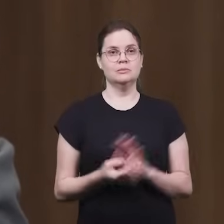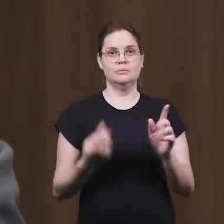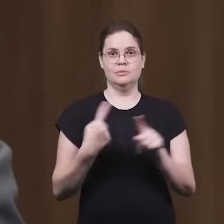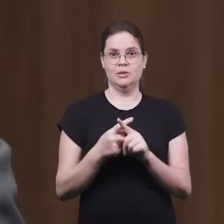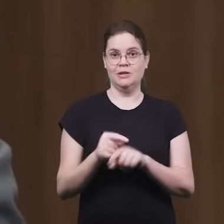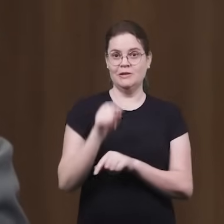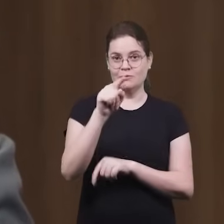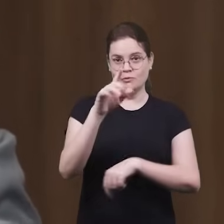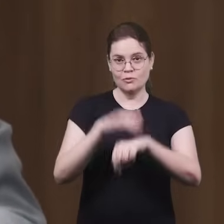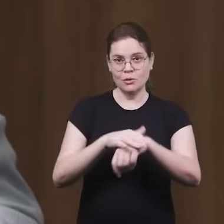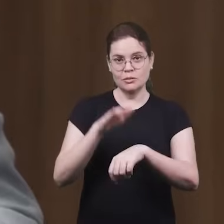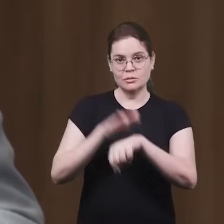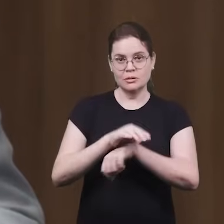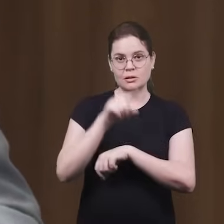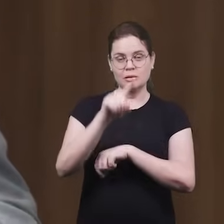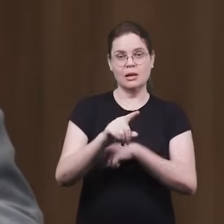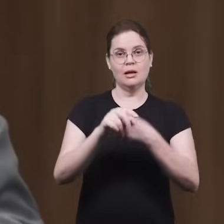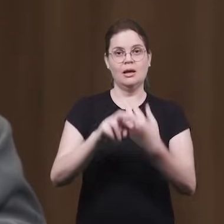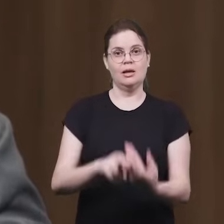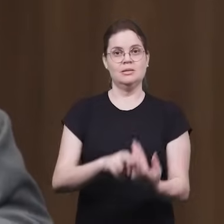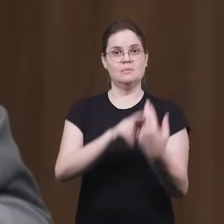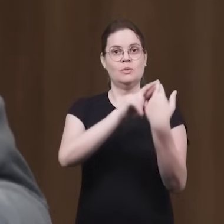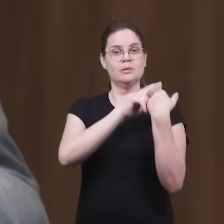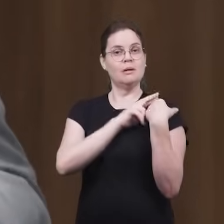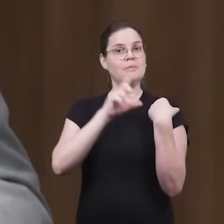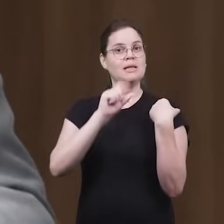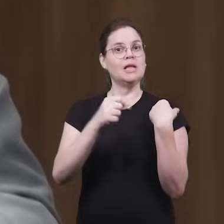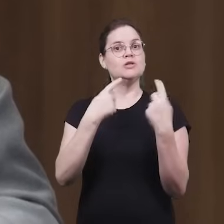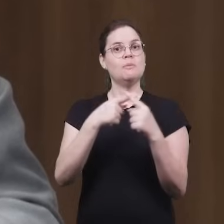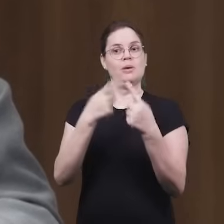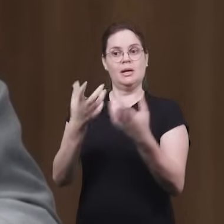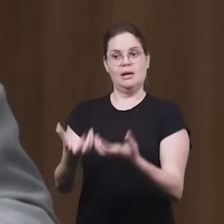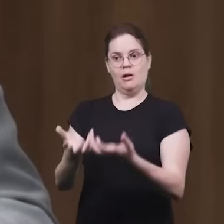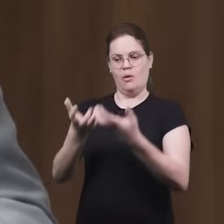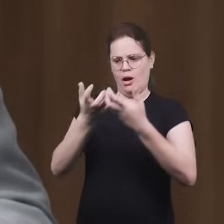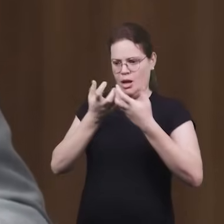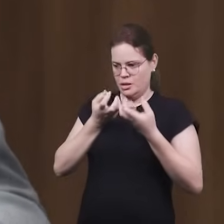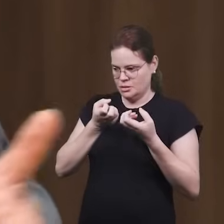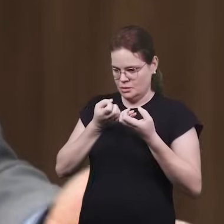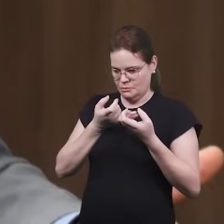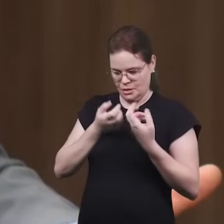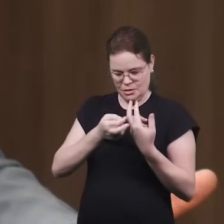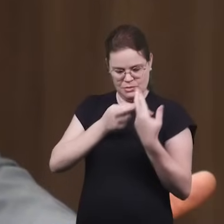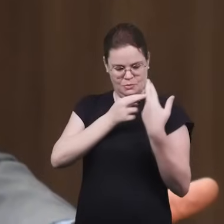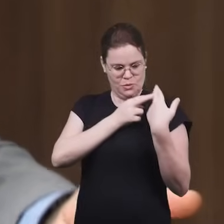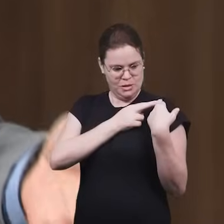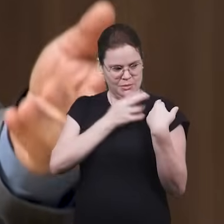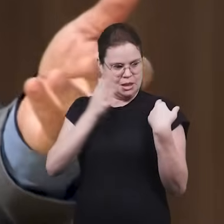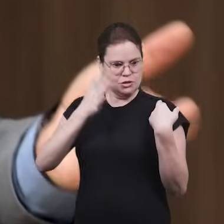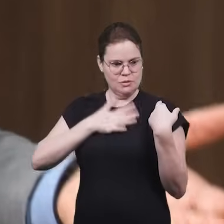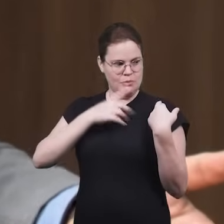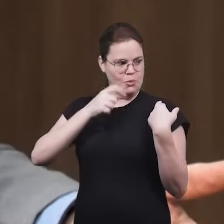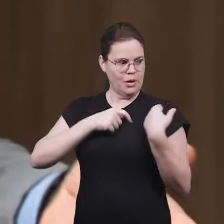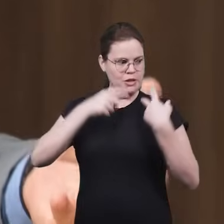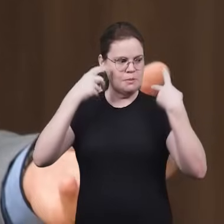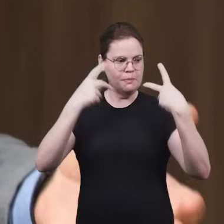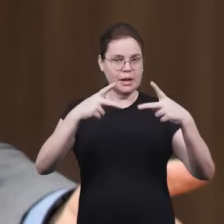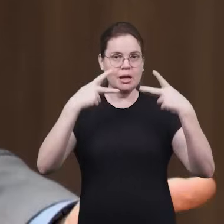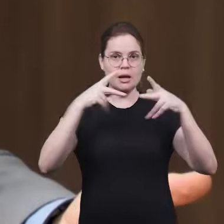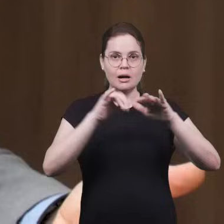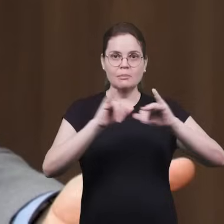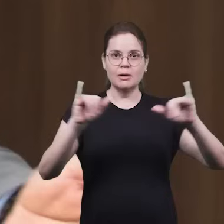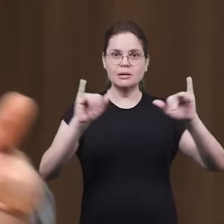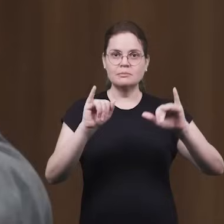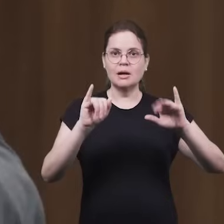sendo comissionado, ou seja, recebendo a missão, ide por todo mundo, pregar o evangelho a